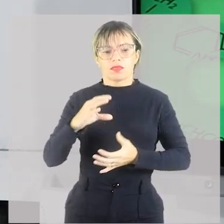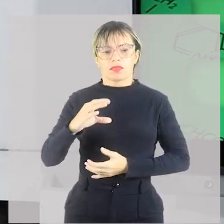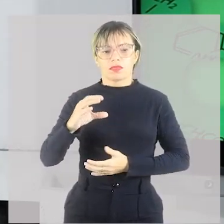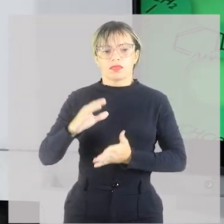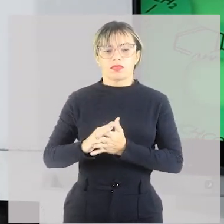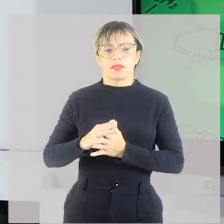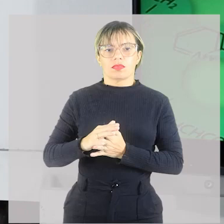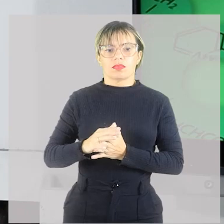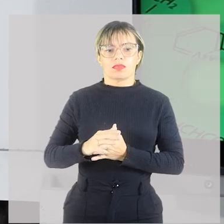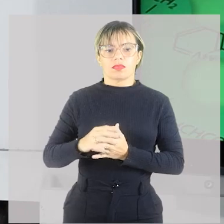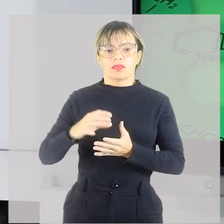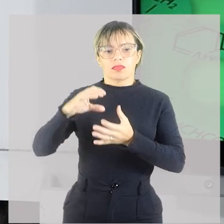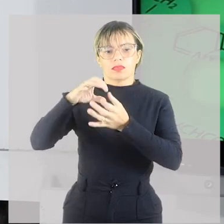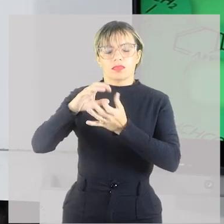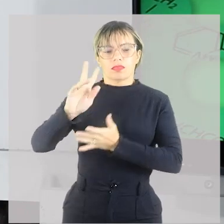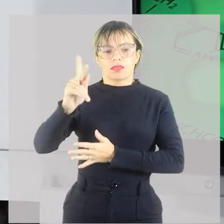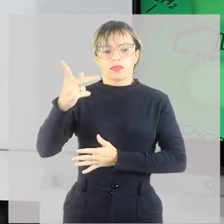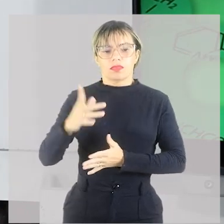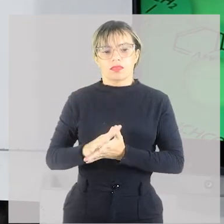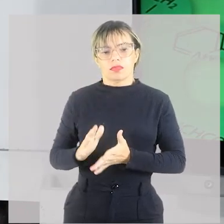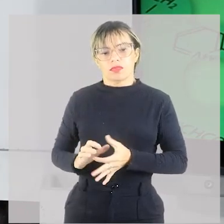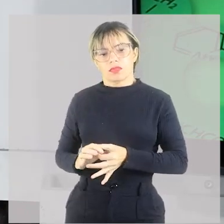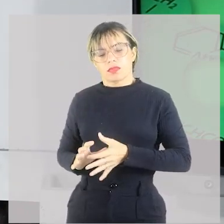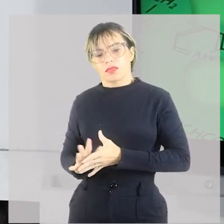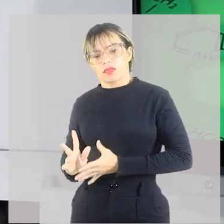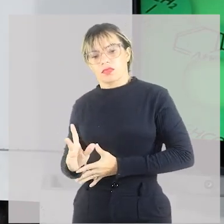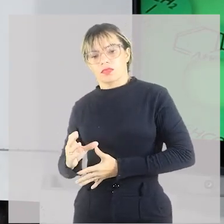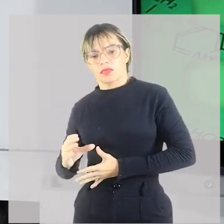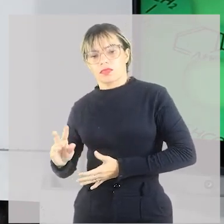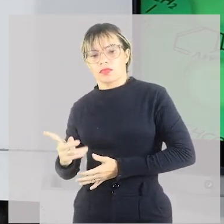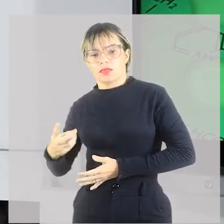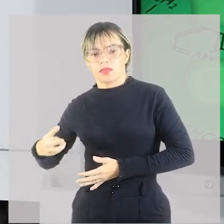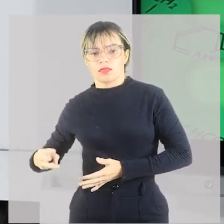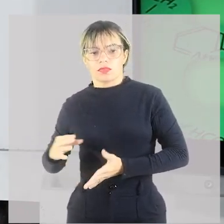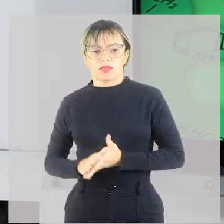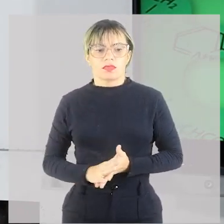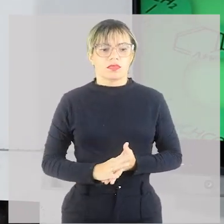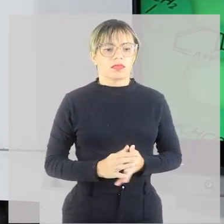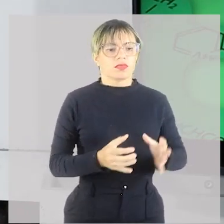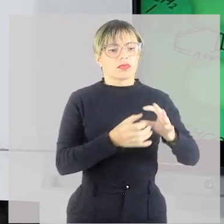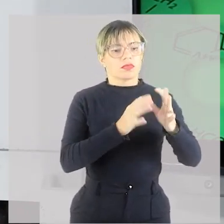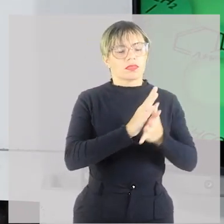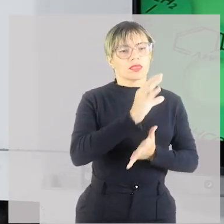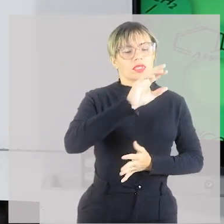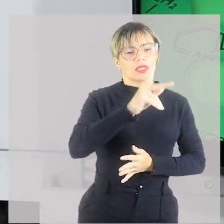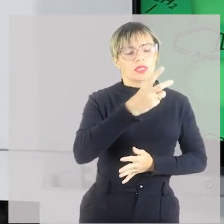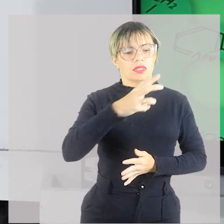CH3. Só que agora eu tenho CH3 aqui e hidrogênio para cá.